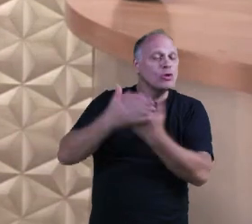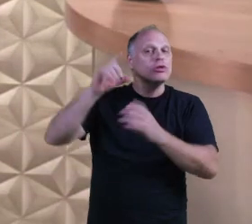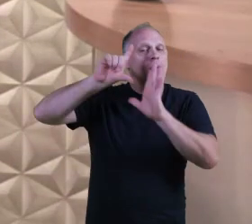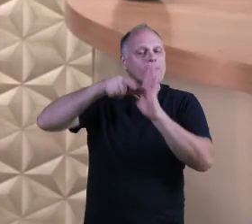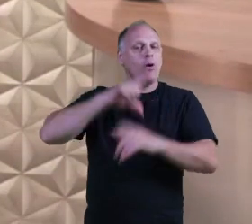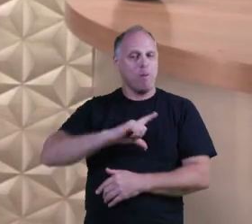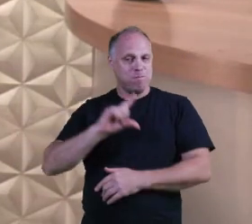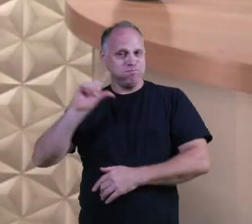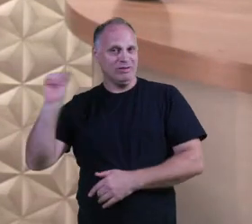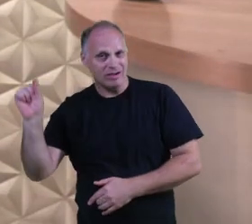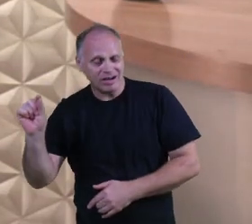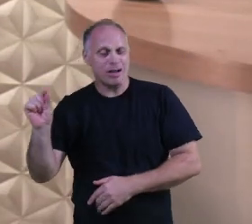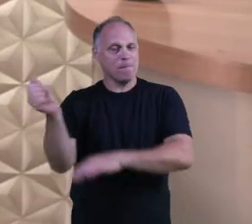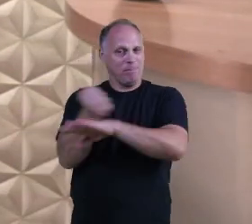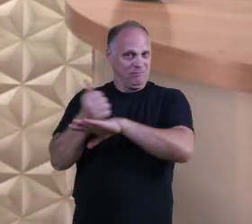a tocar,